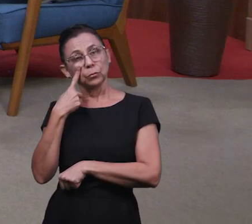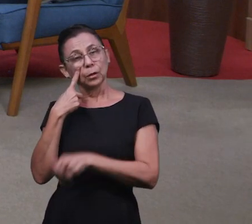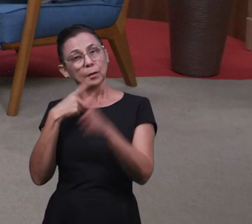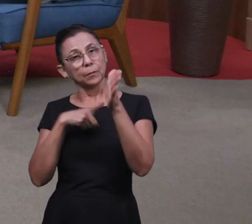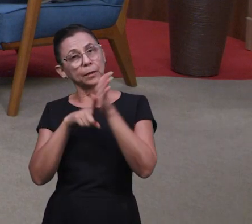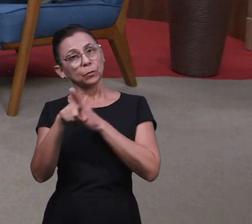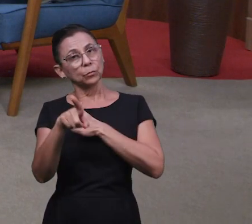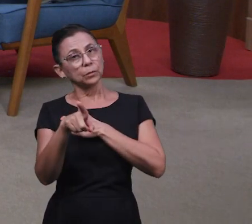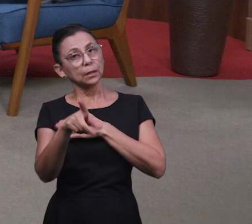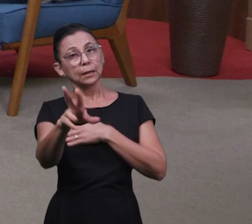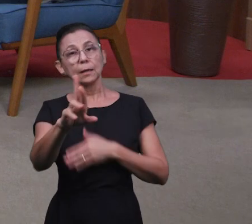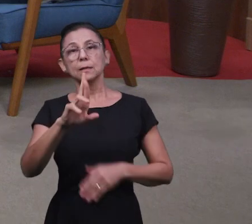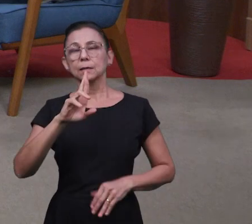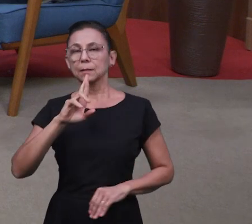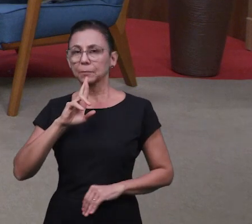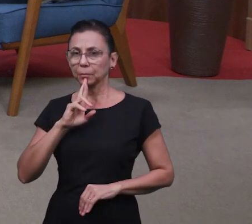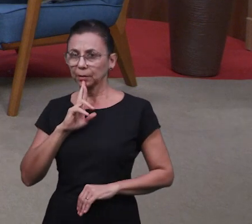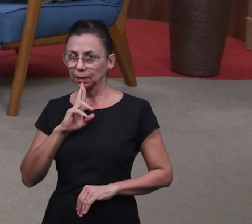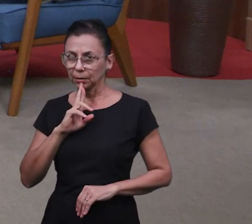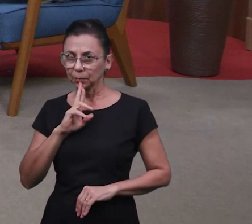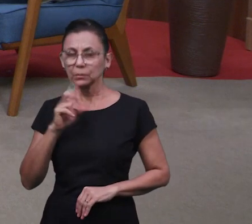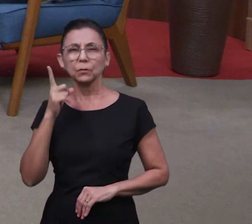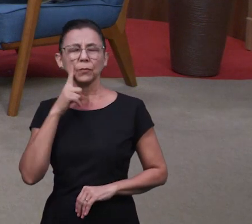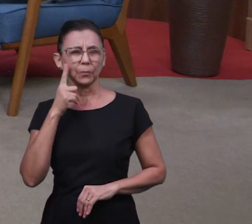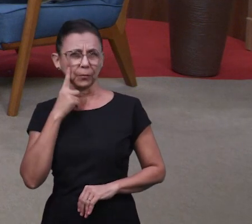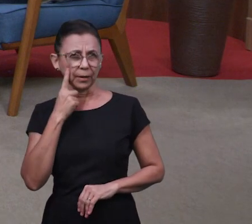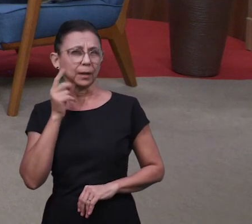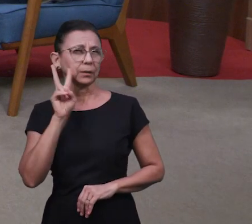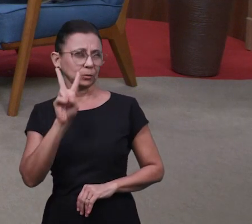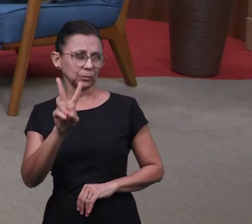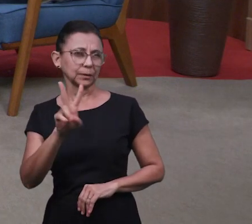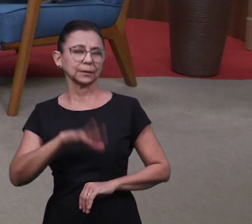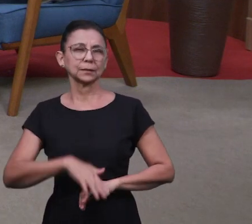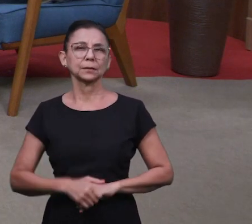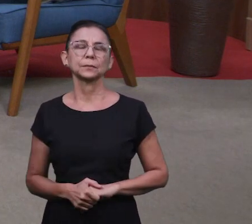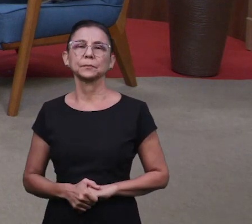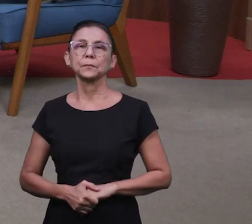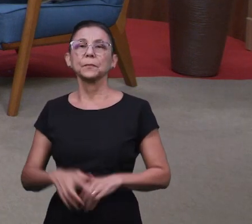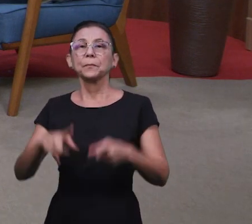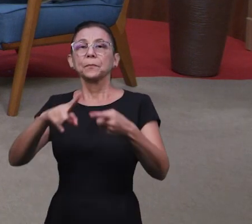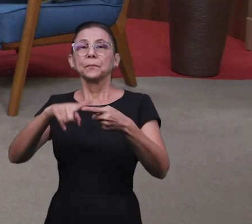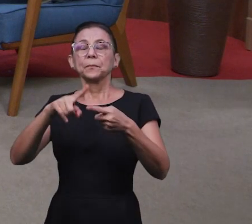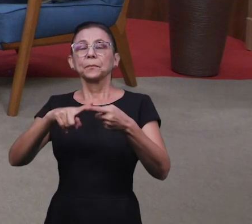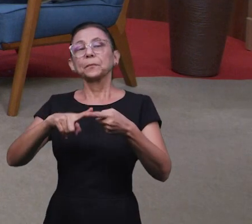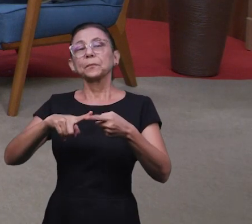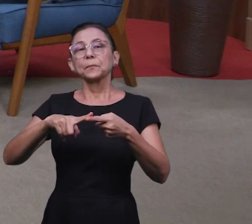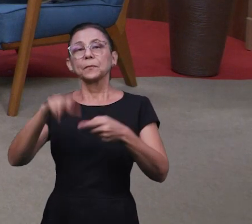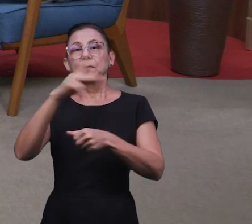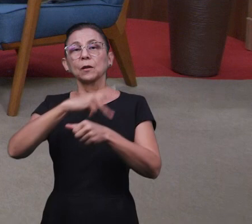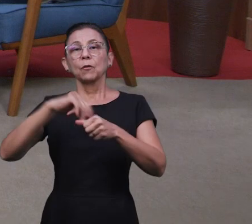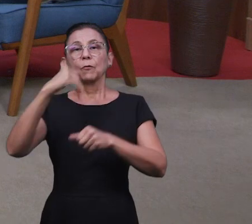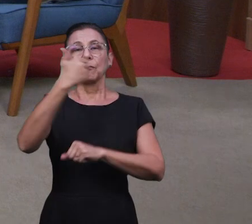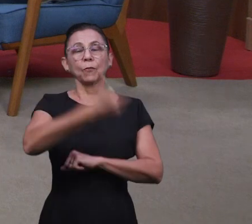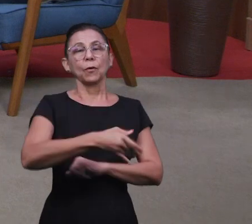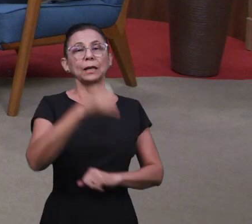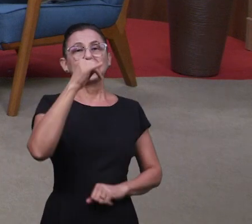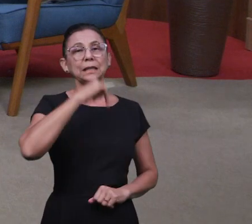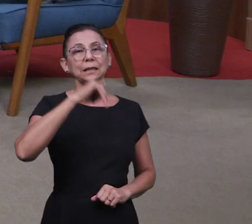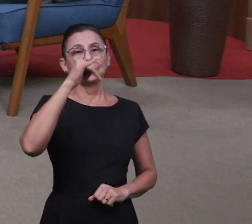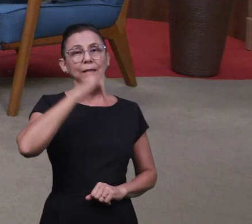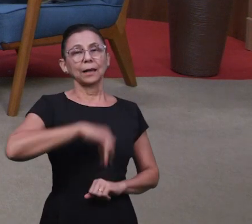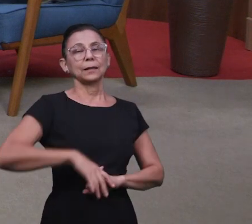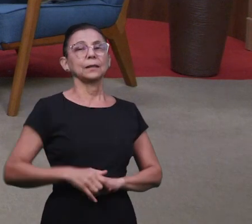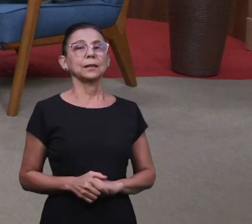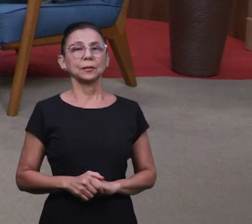E nós trazemos aqui, das que recebemos, 2 respostas que chegaram. Uma delas vem lá da Itália, de Milão, e